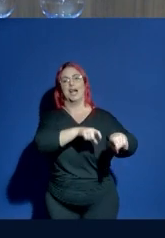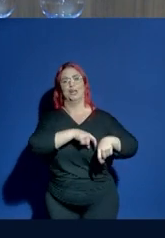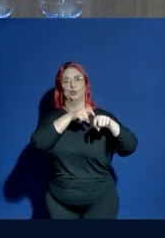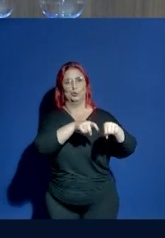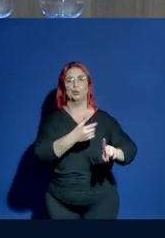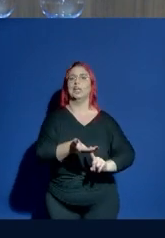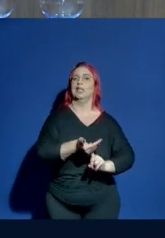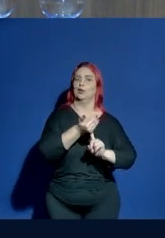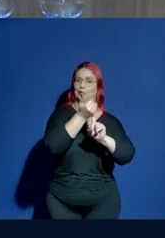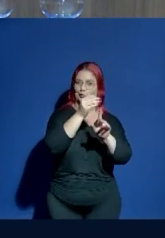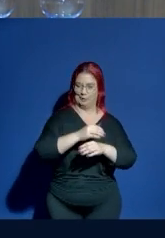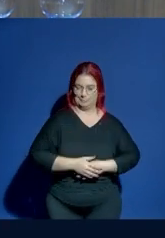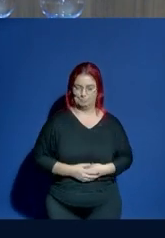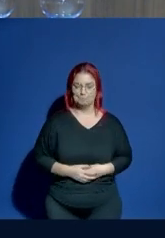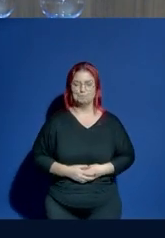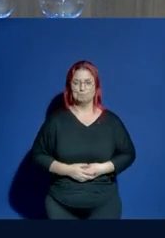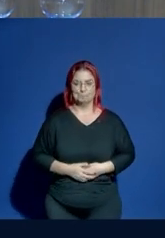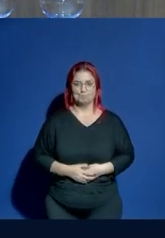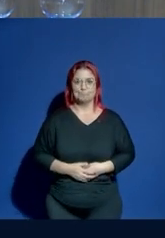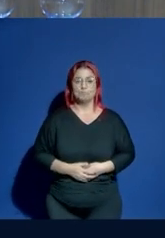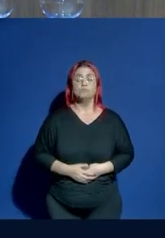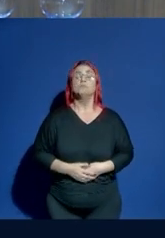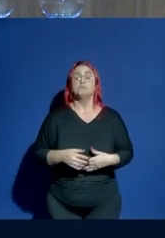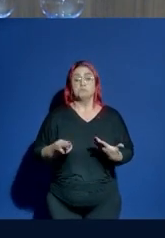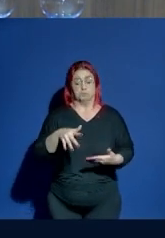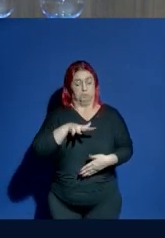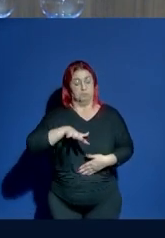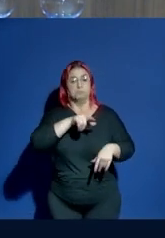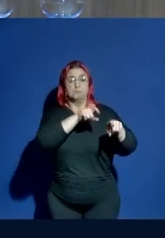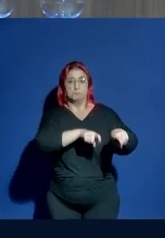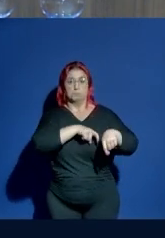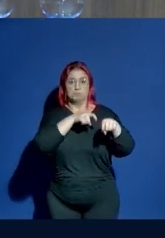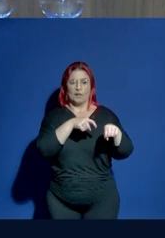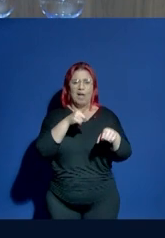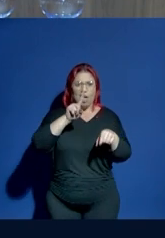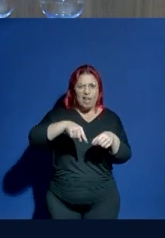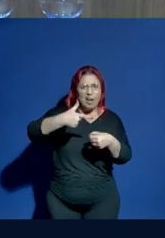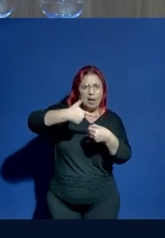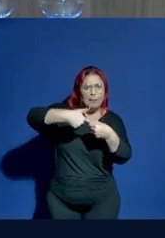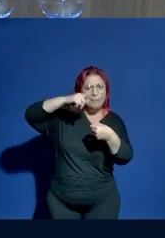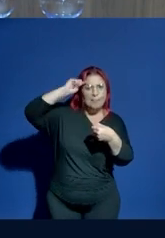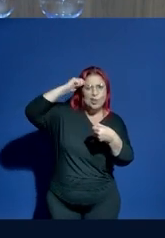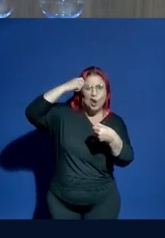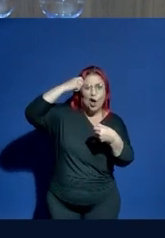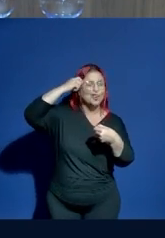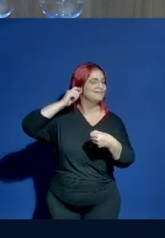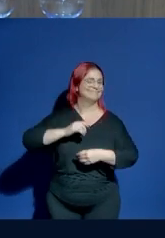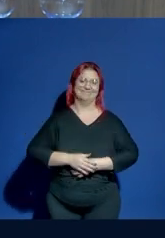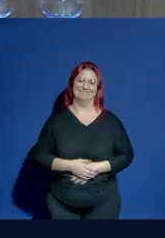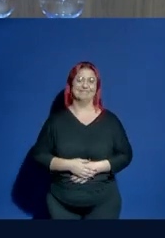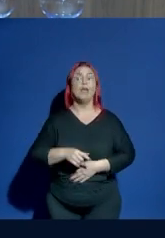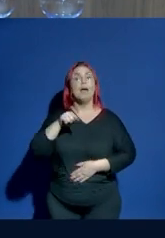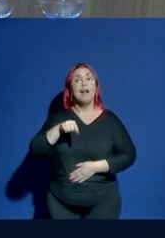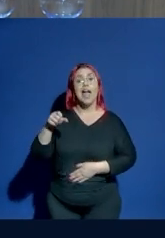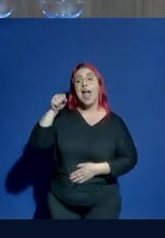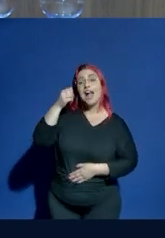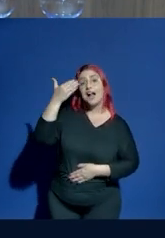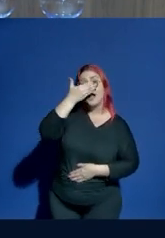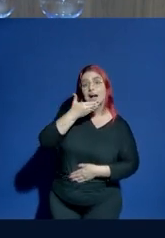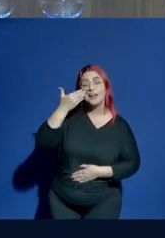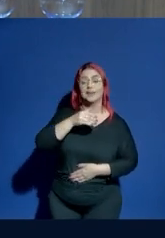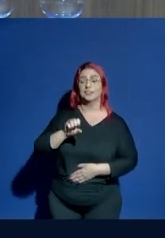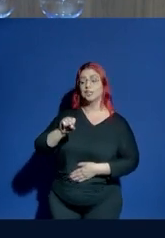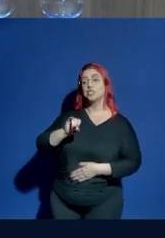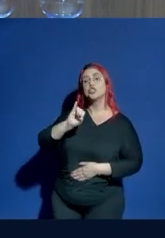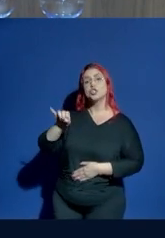mais tecnificada. Os nossos campos não são de petróleo. Os nossos campos são de cana, de soja,